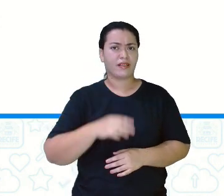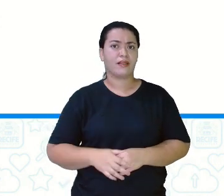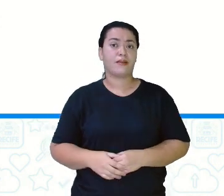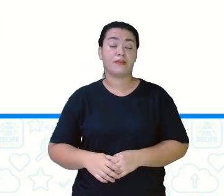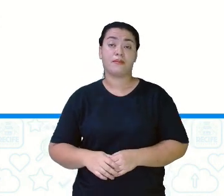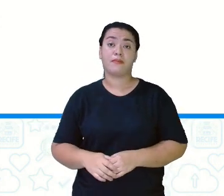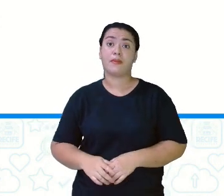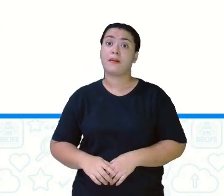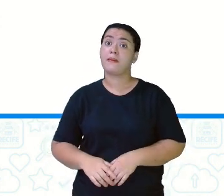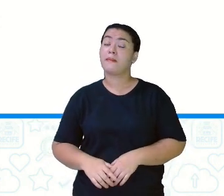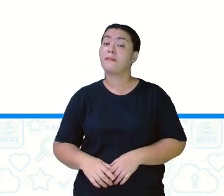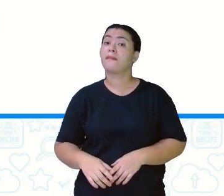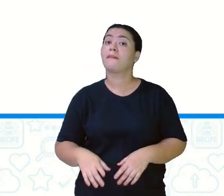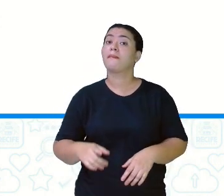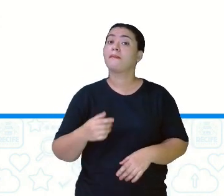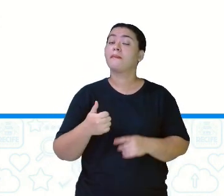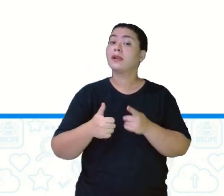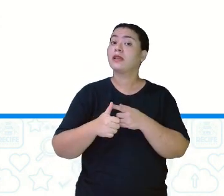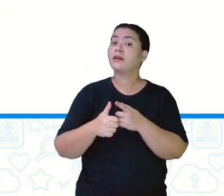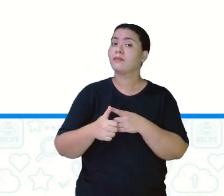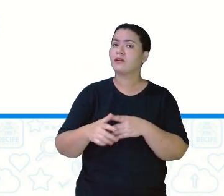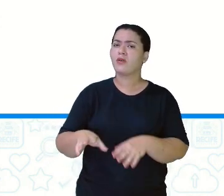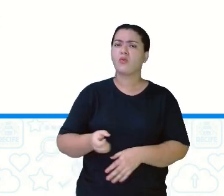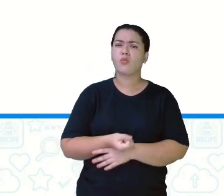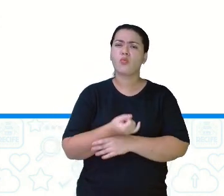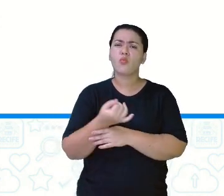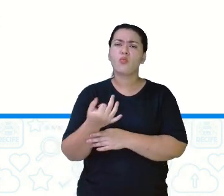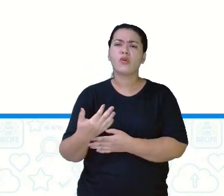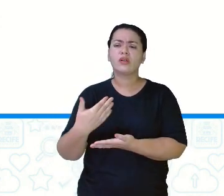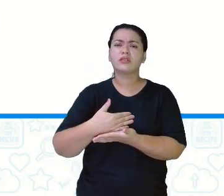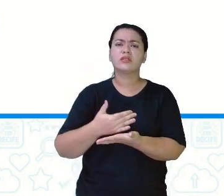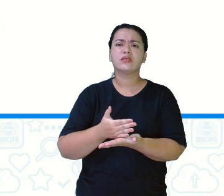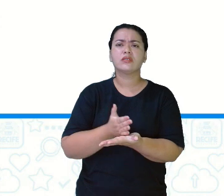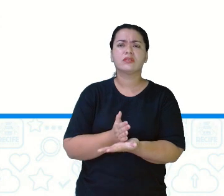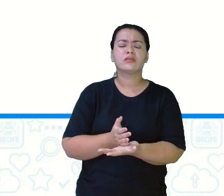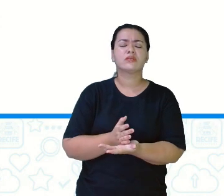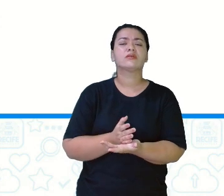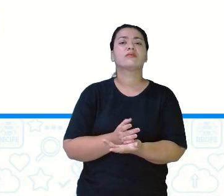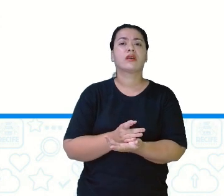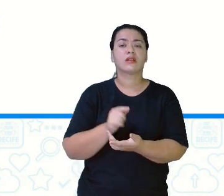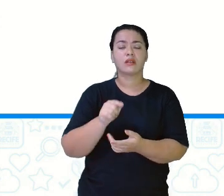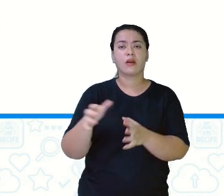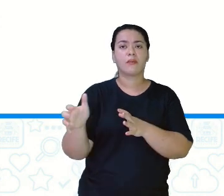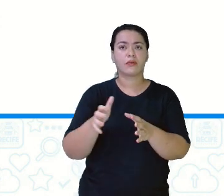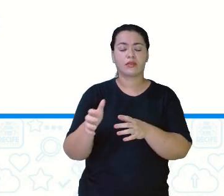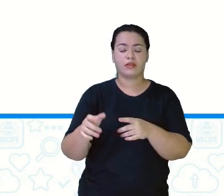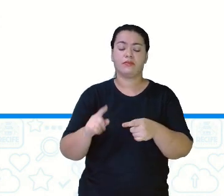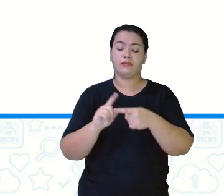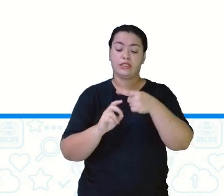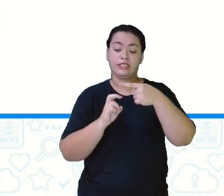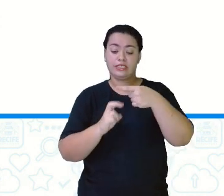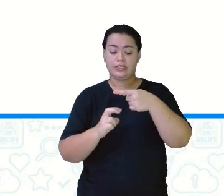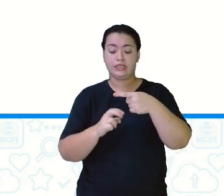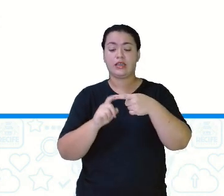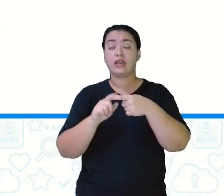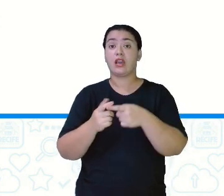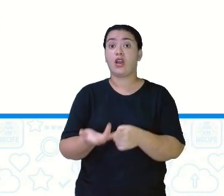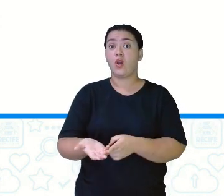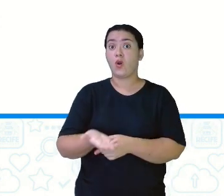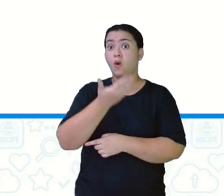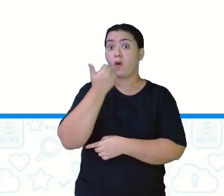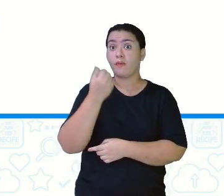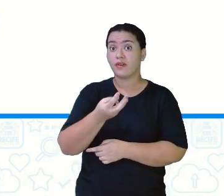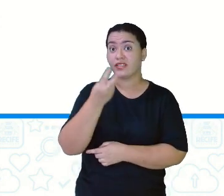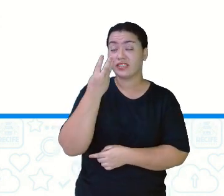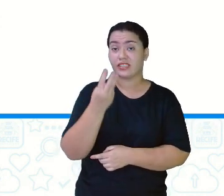Primeiro, quantas partes o pudim foi dividido? Coloca o númerozinho de baixo. E ela comeu 3 fatias aí